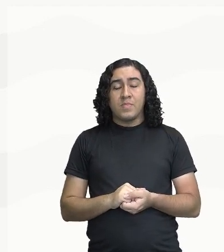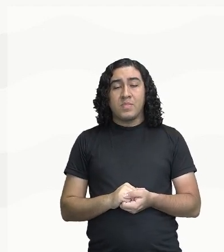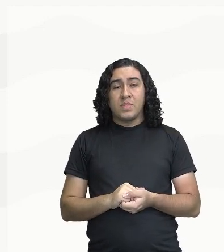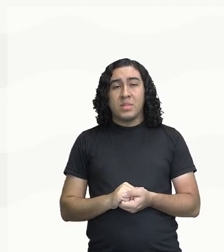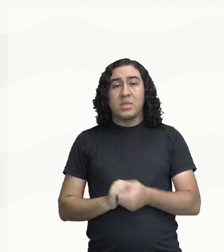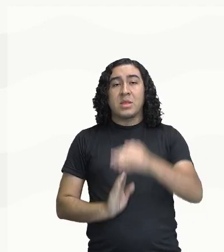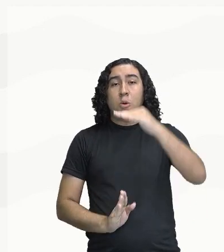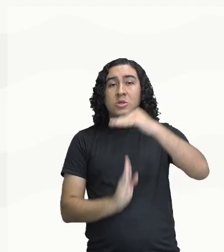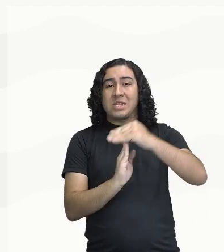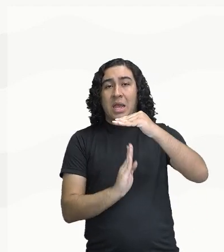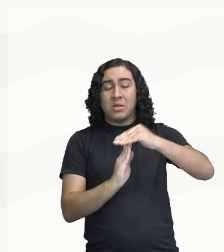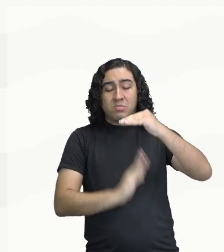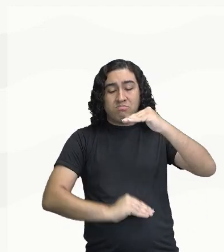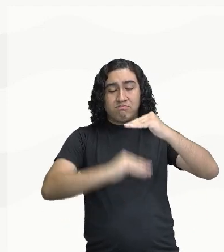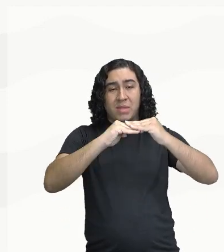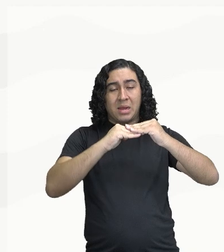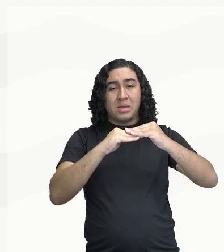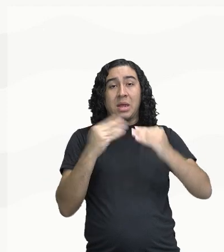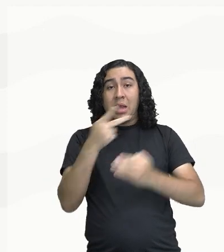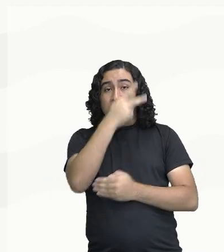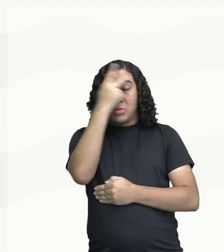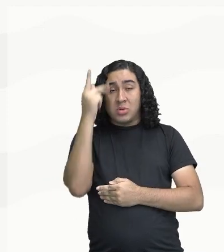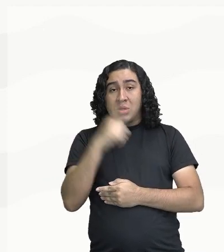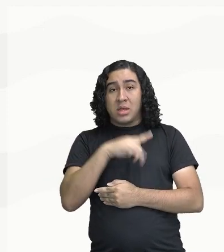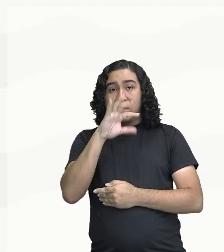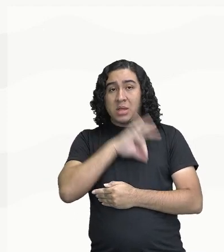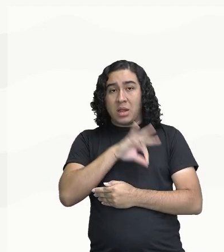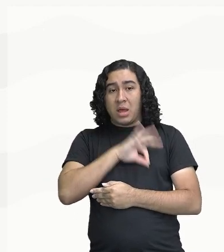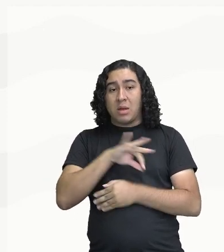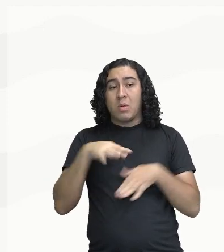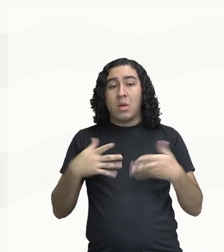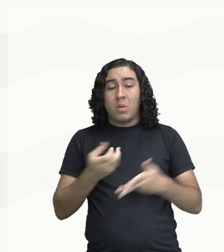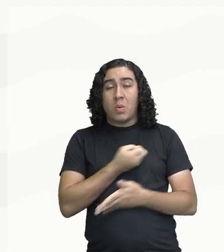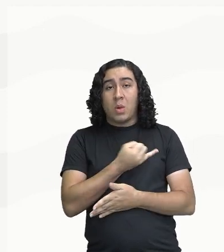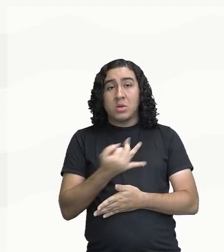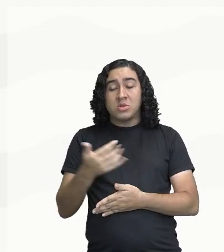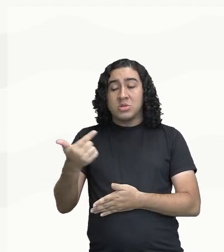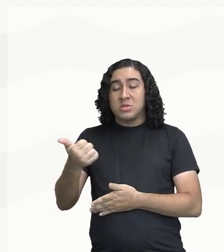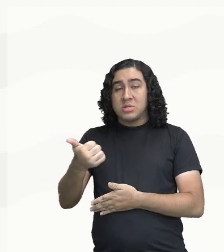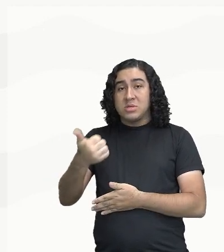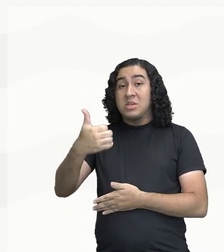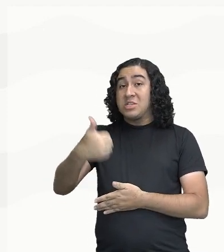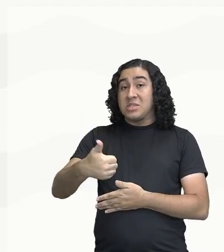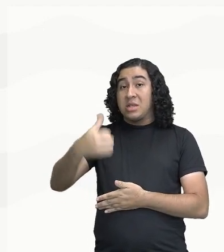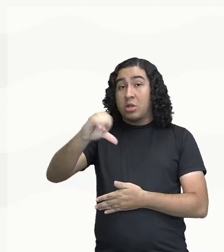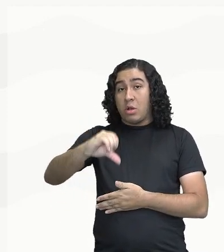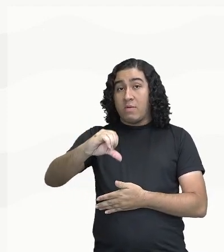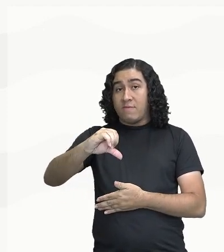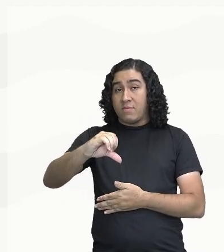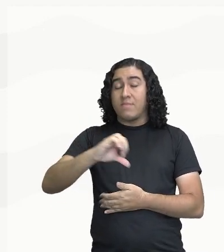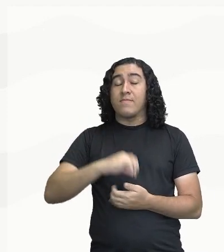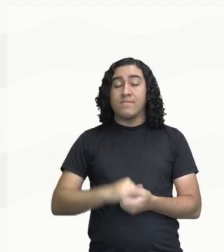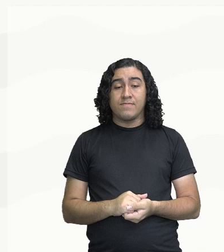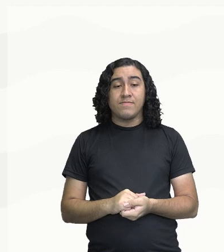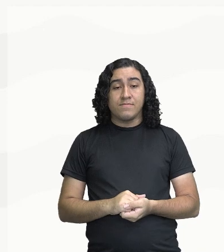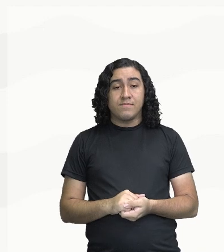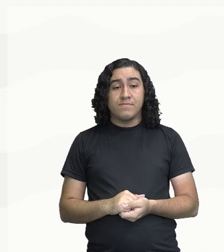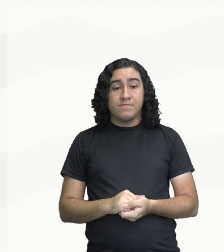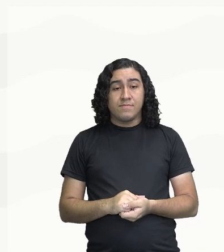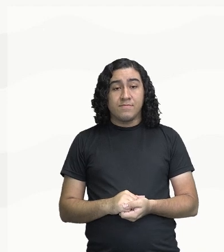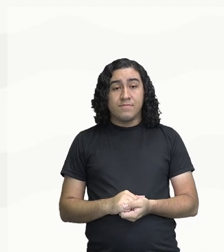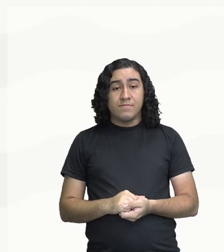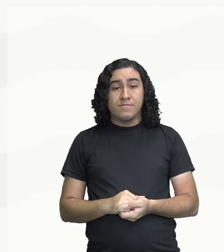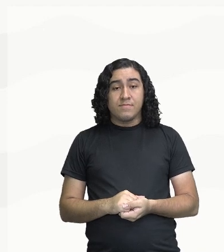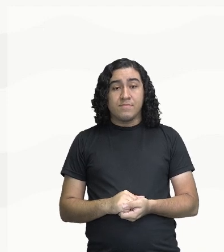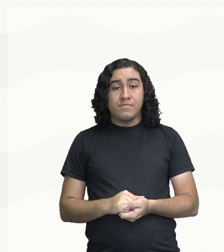máximo que as pessoas entrevistadas ganham de salário mínimo é 19 salários mínimos. E vejam que aqui a gente